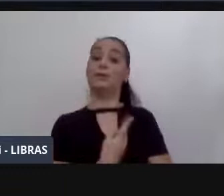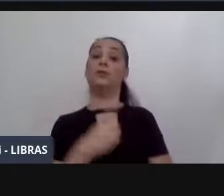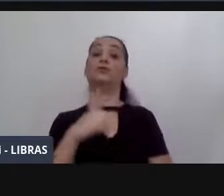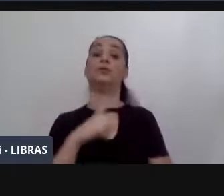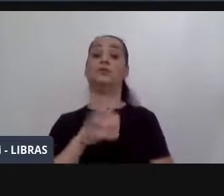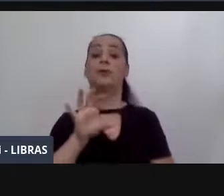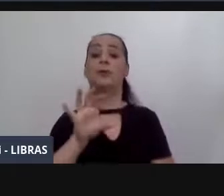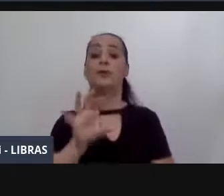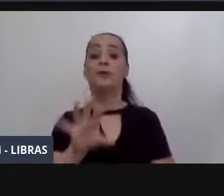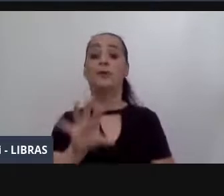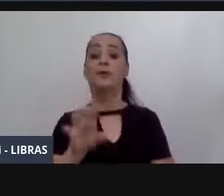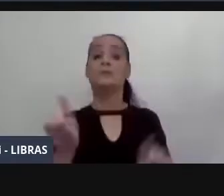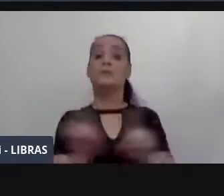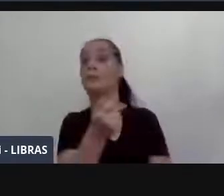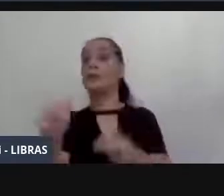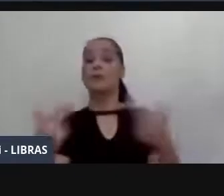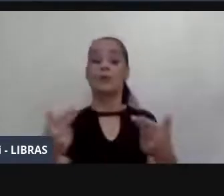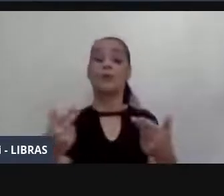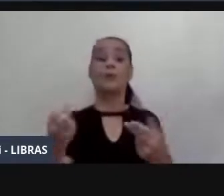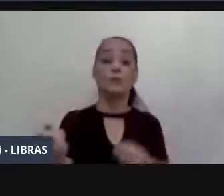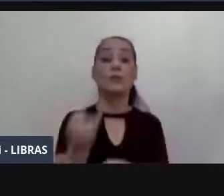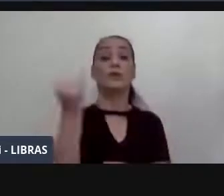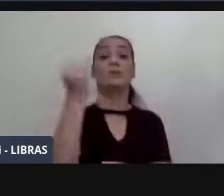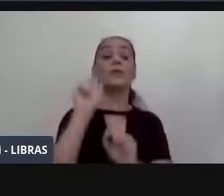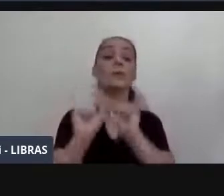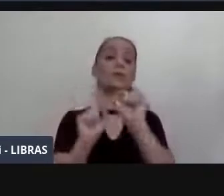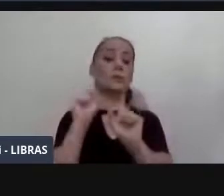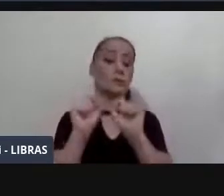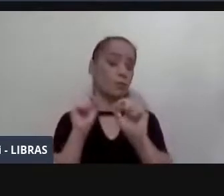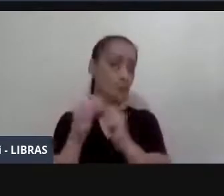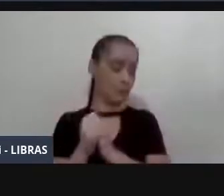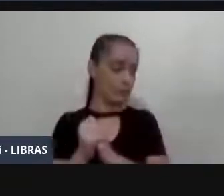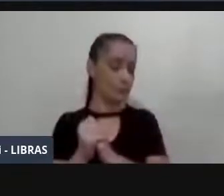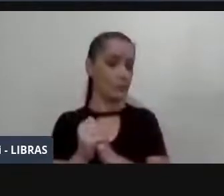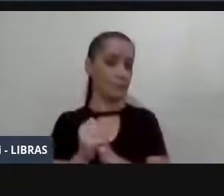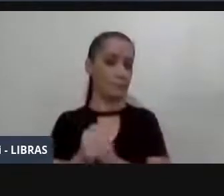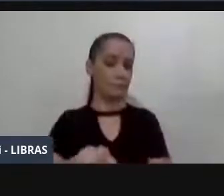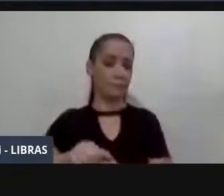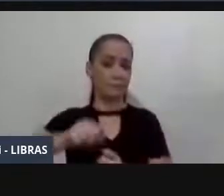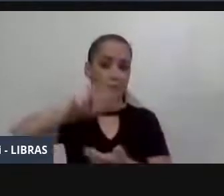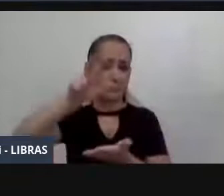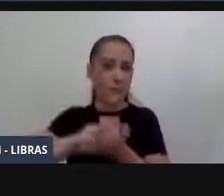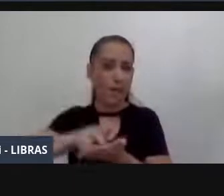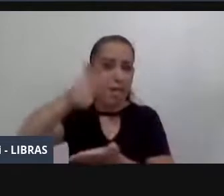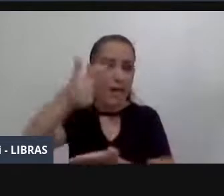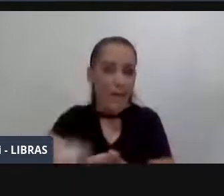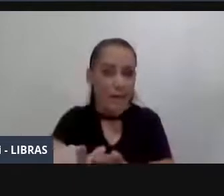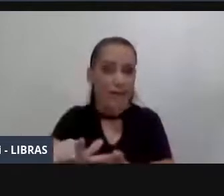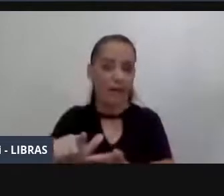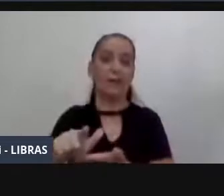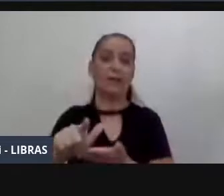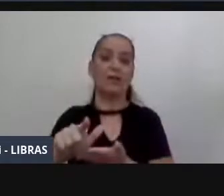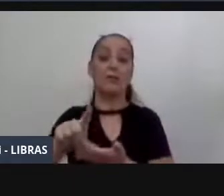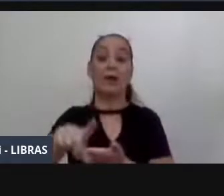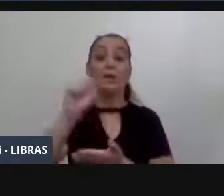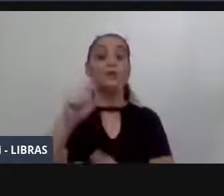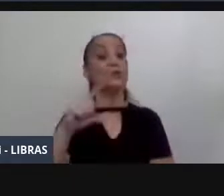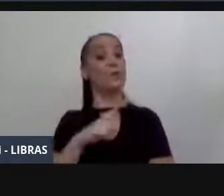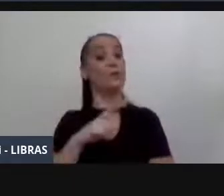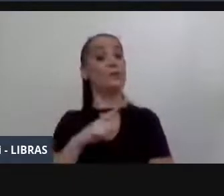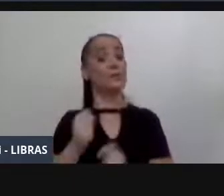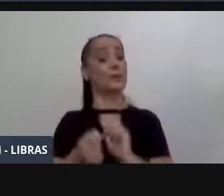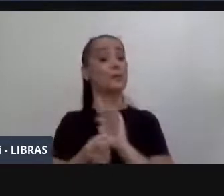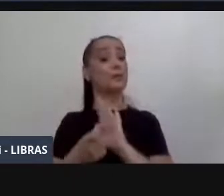outra coisa que é muito importante, que com o Revalida, Hoje você tem escolha. Antes você tinha